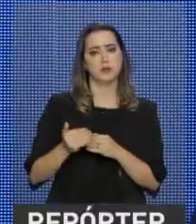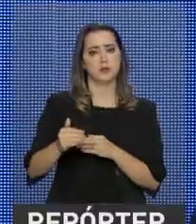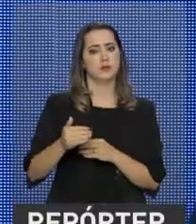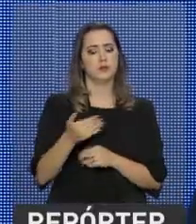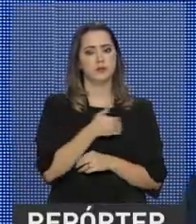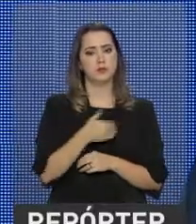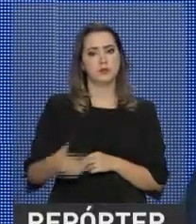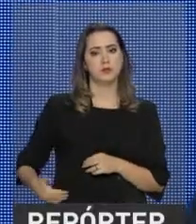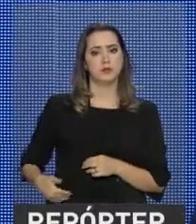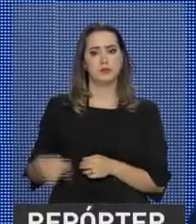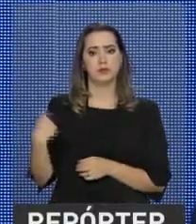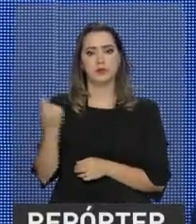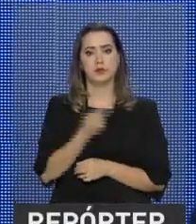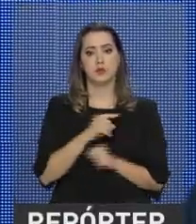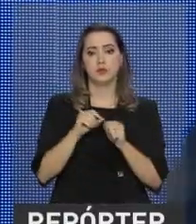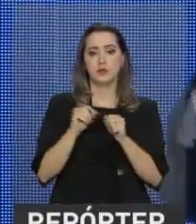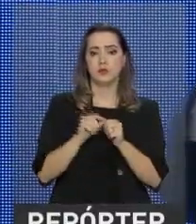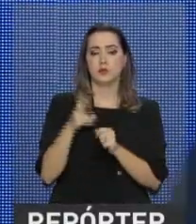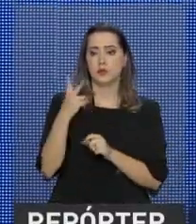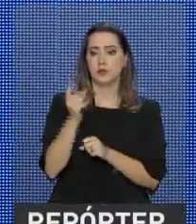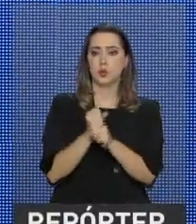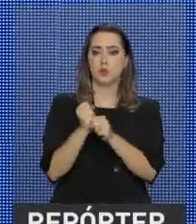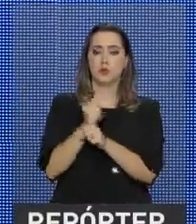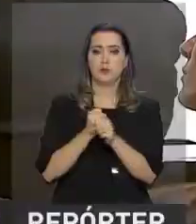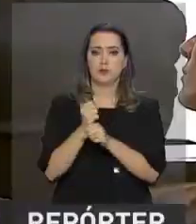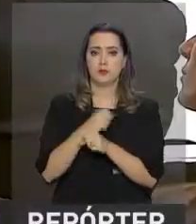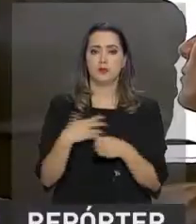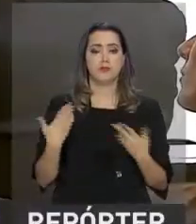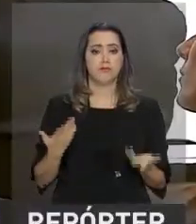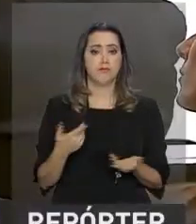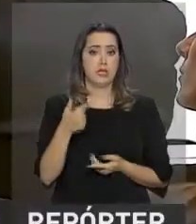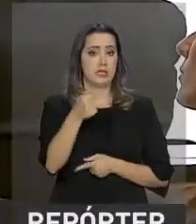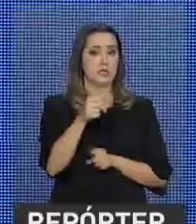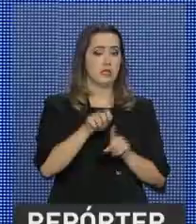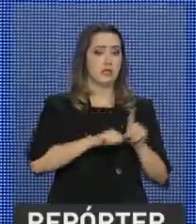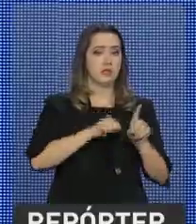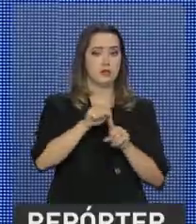nós fizermos em 2 anos tudo isso que nós fizemos, em